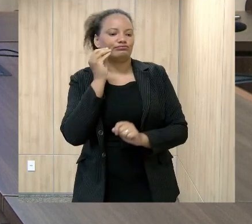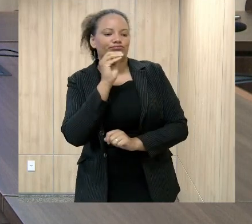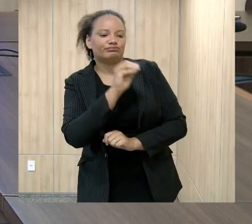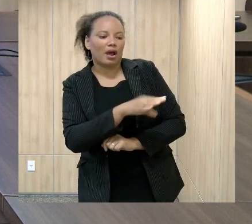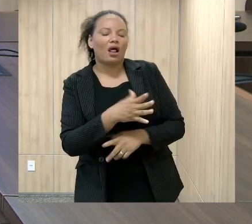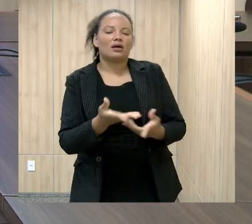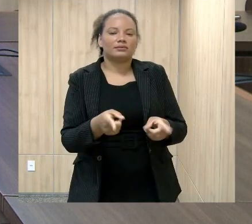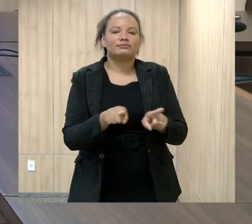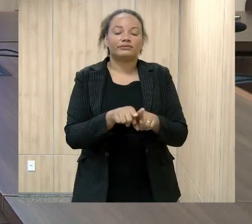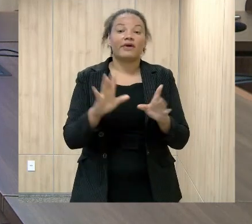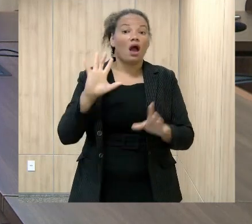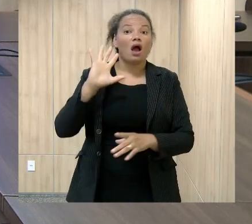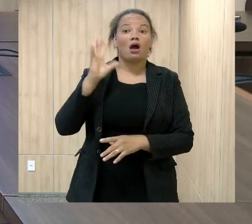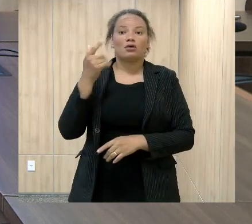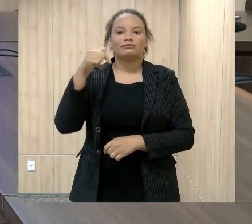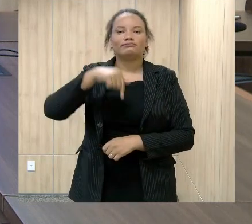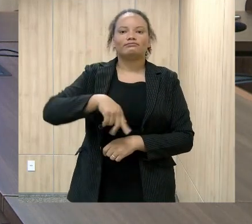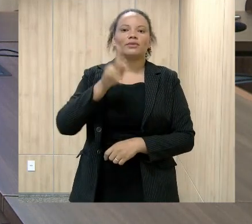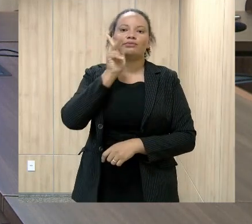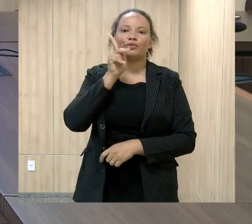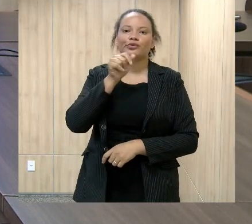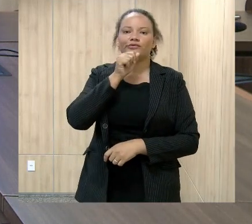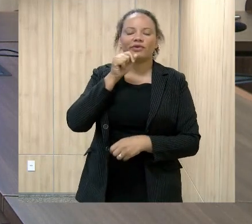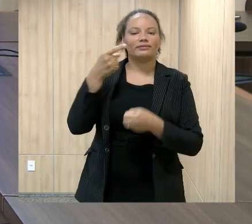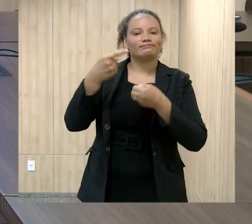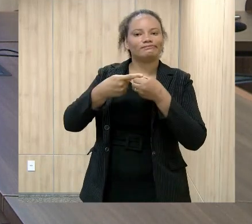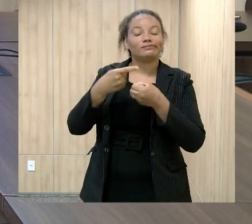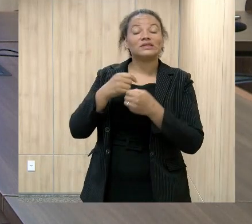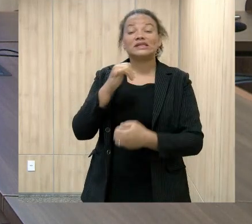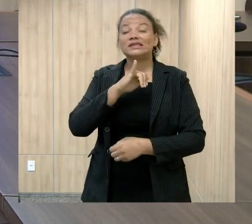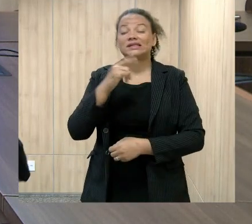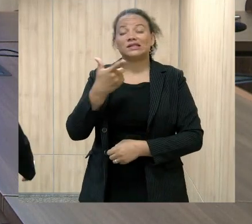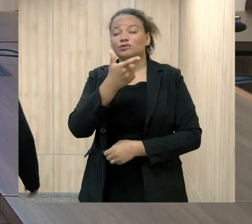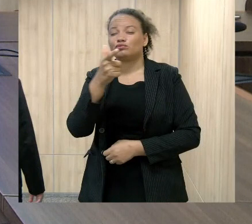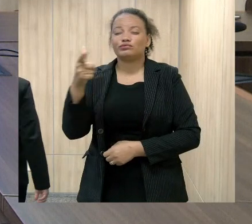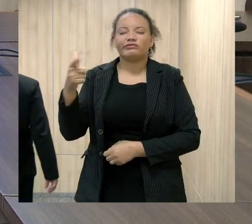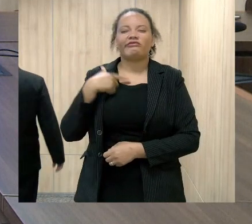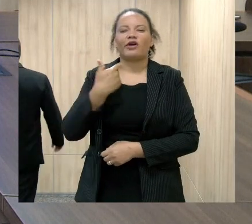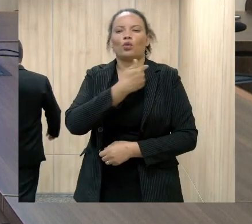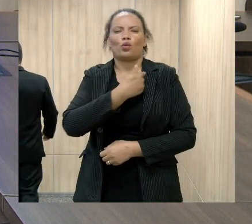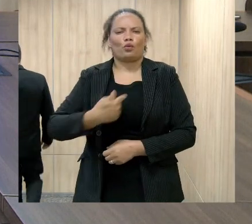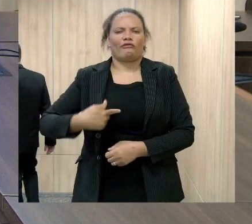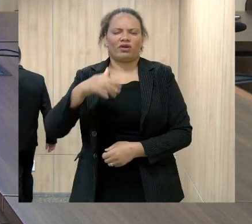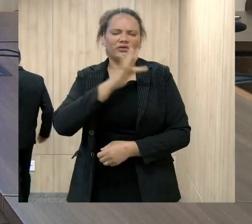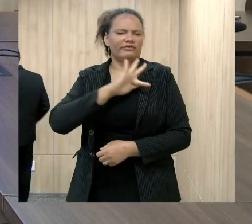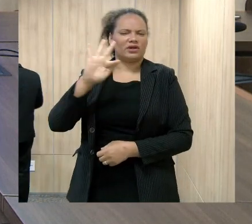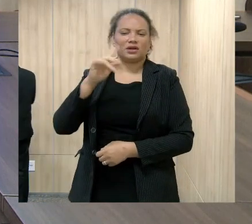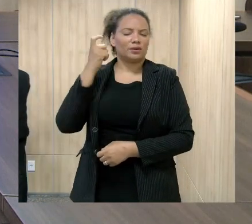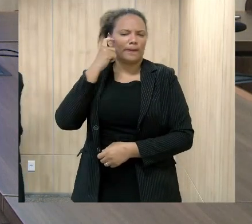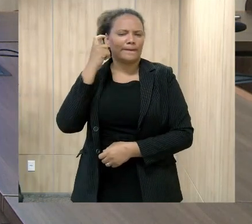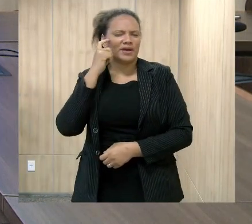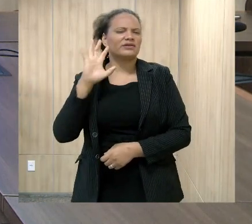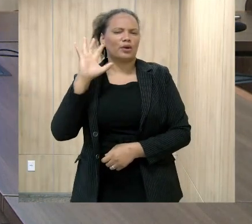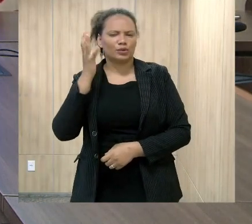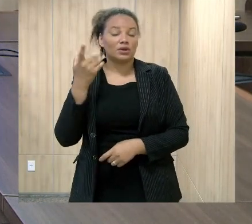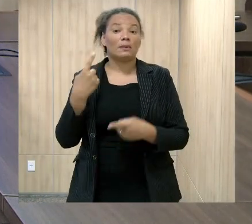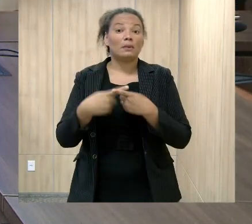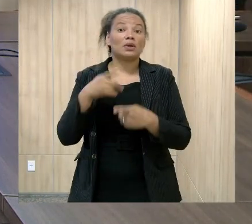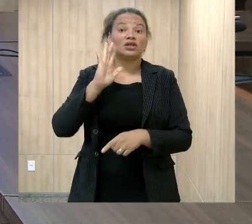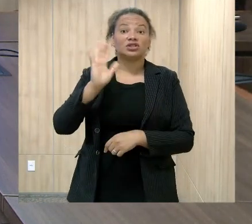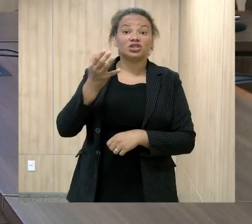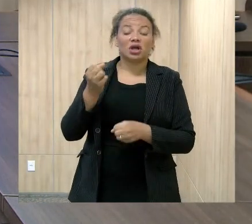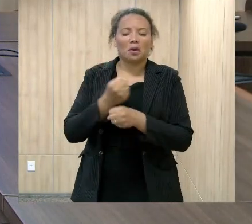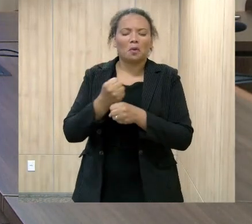vai acontecer aqui no município de Porto Velho mas digo se não fosse um governo federal que tivesse essa sensibilidade Não pense que ia acontecer porque